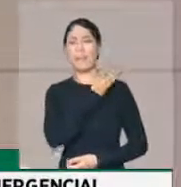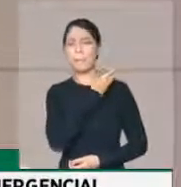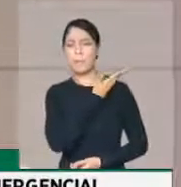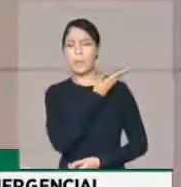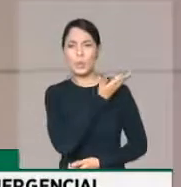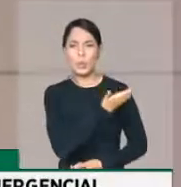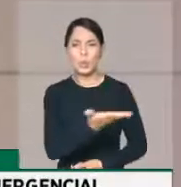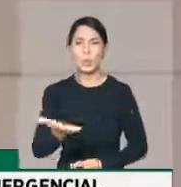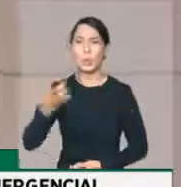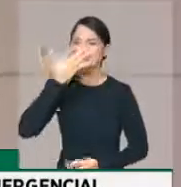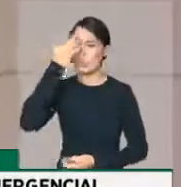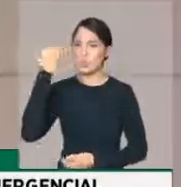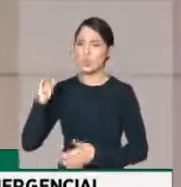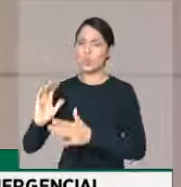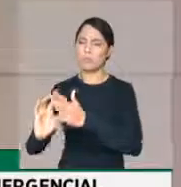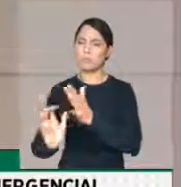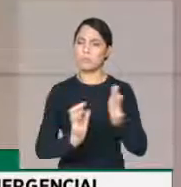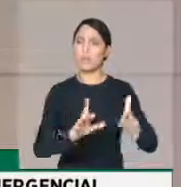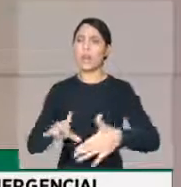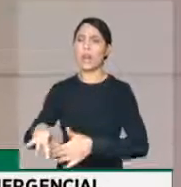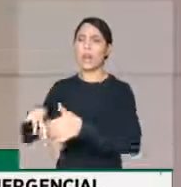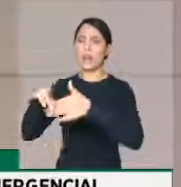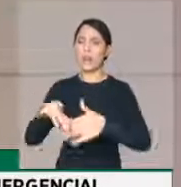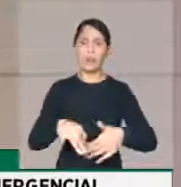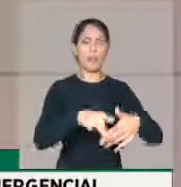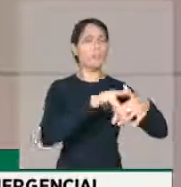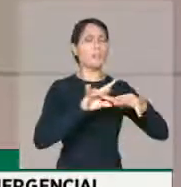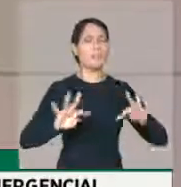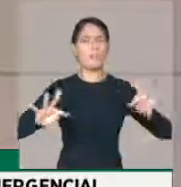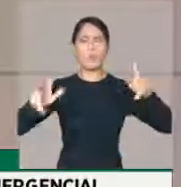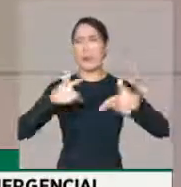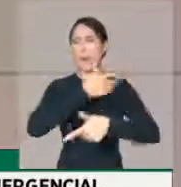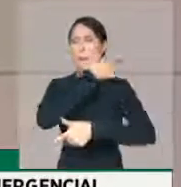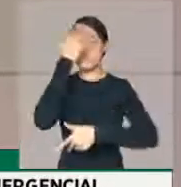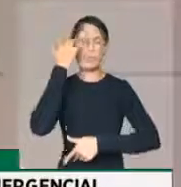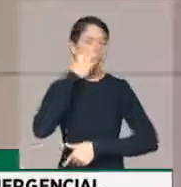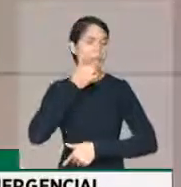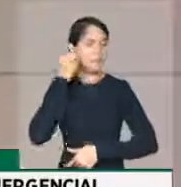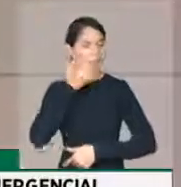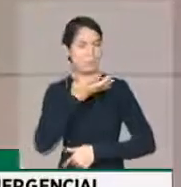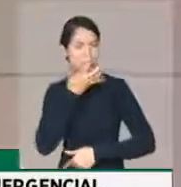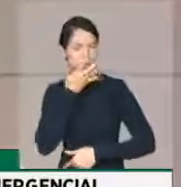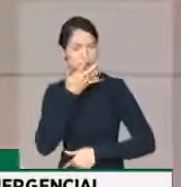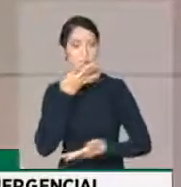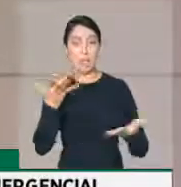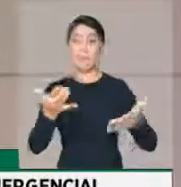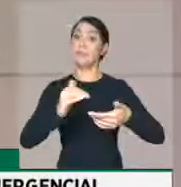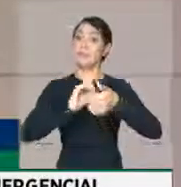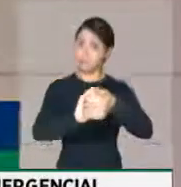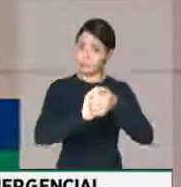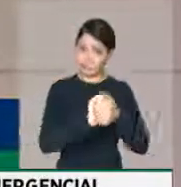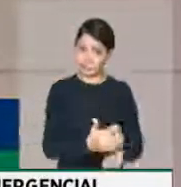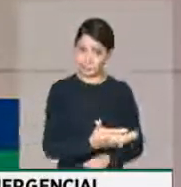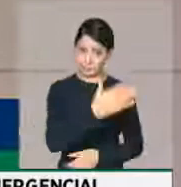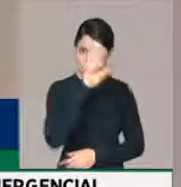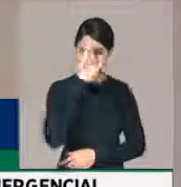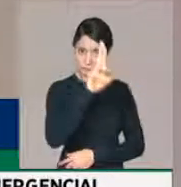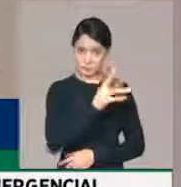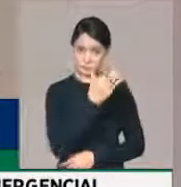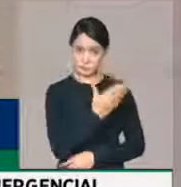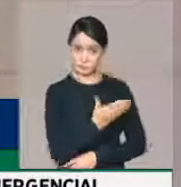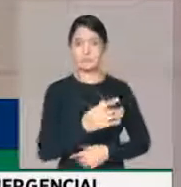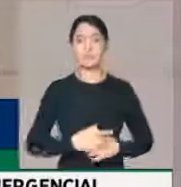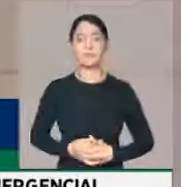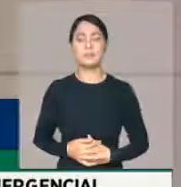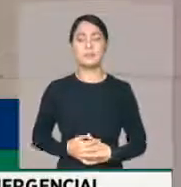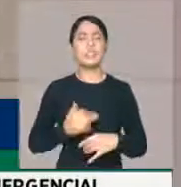colegas líderes que nos acompanham, a todos os colegas parlamentares que nos acompanham, cumprimentar Vossa Excelência e falar, presidente, que